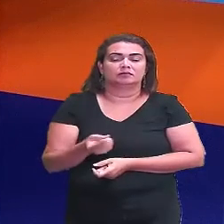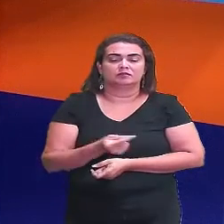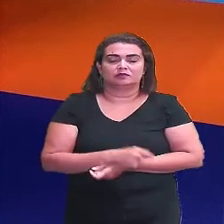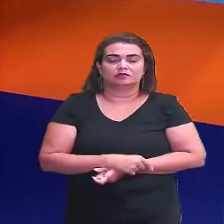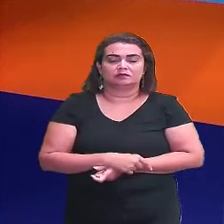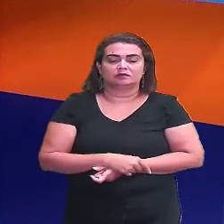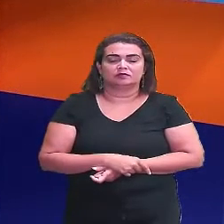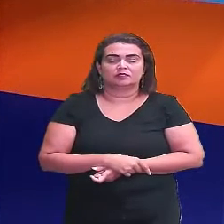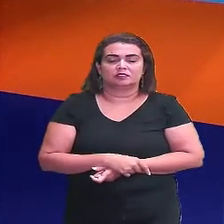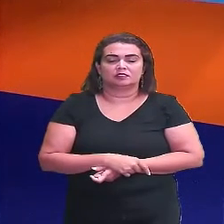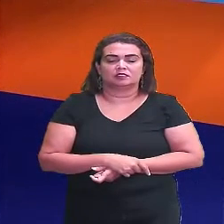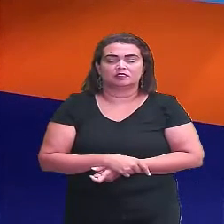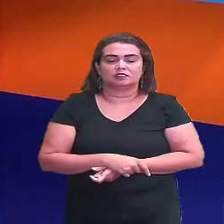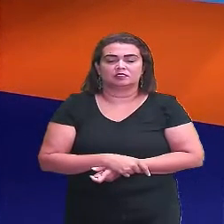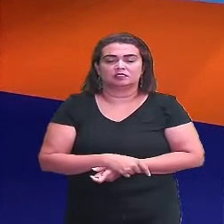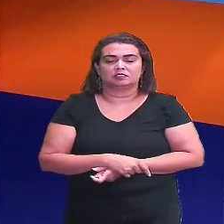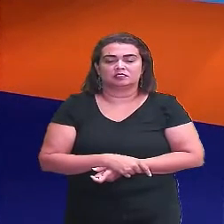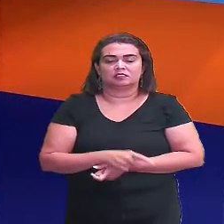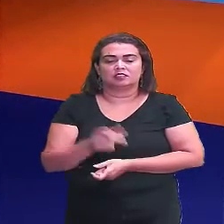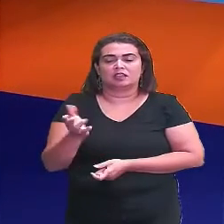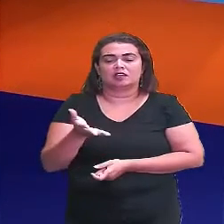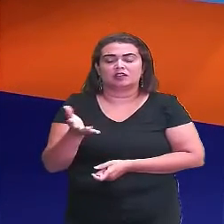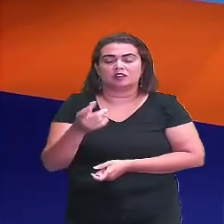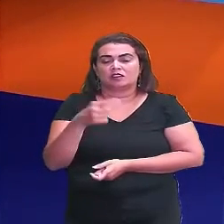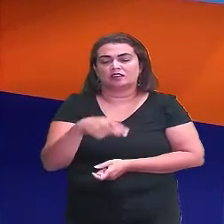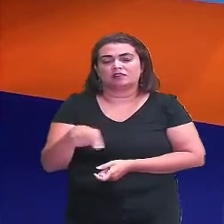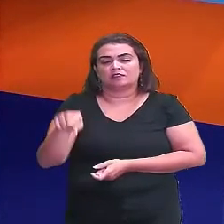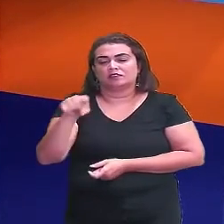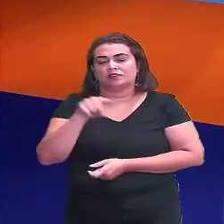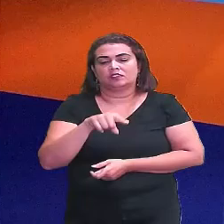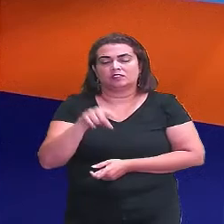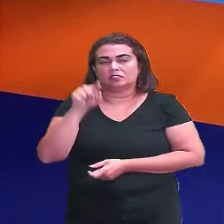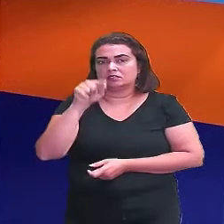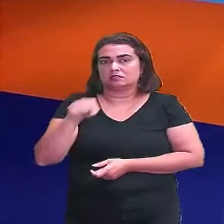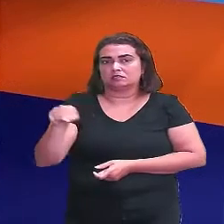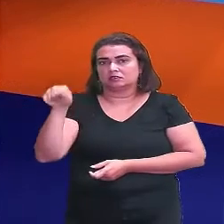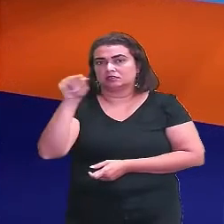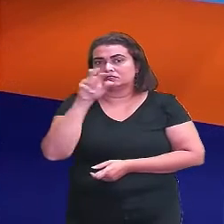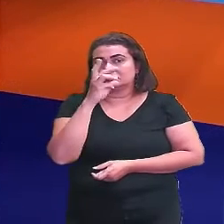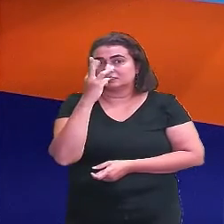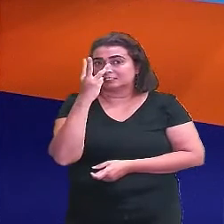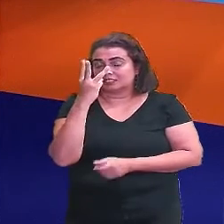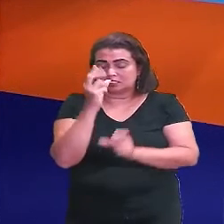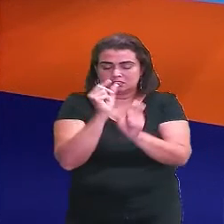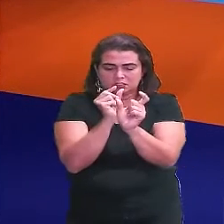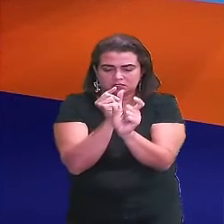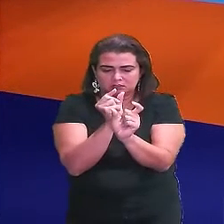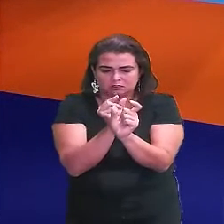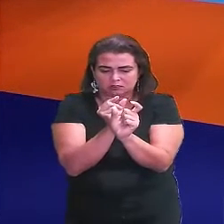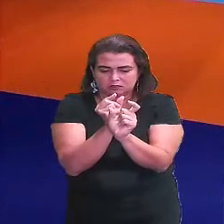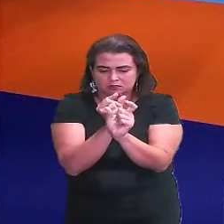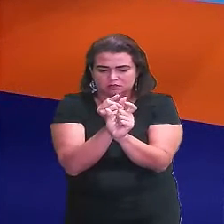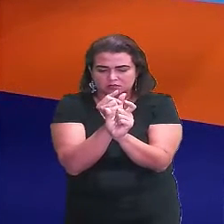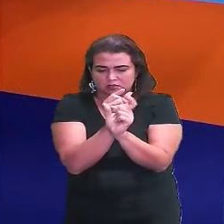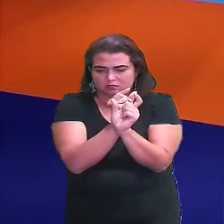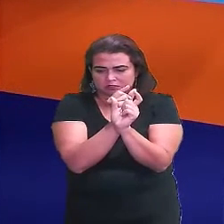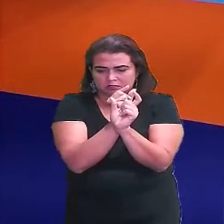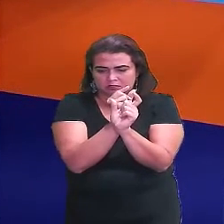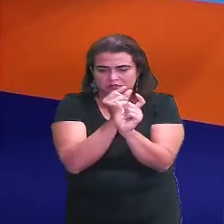Temos aqui as palavras, agora a gente vai encontrar as trissílabas, tá? As